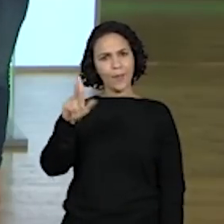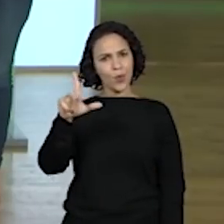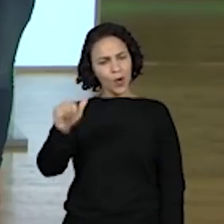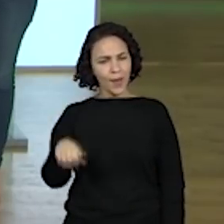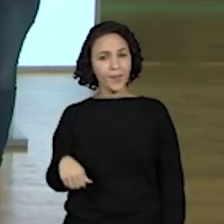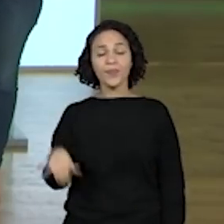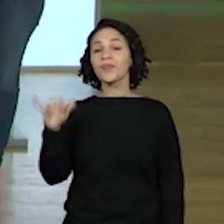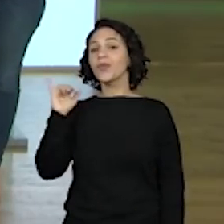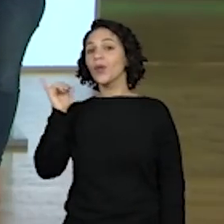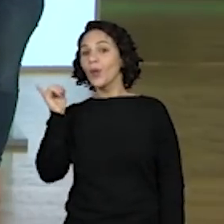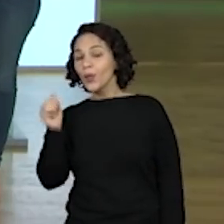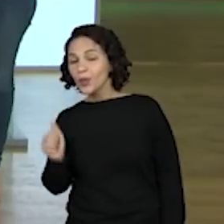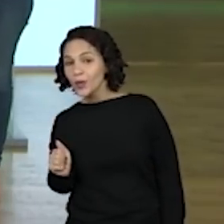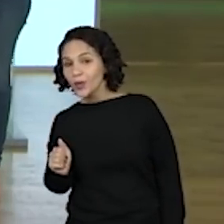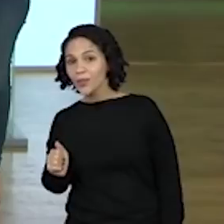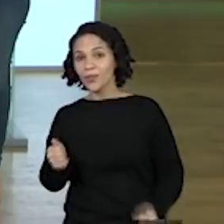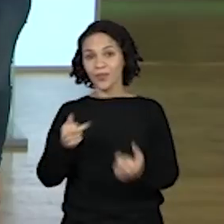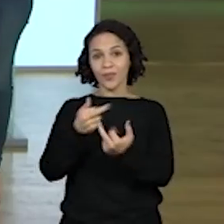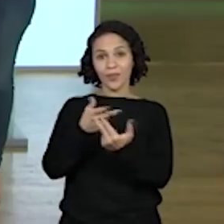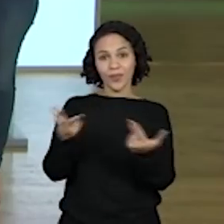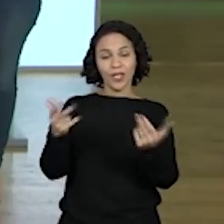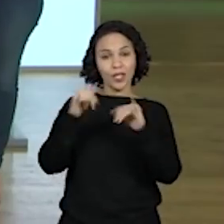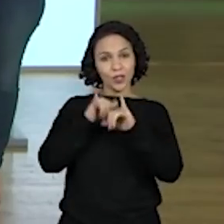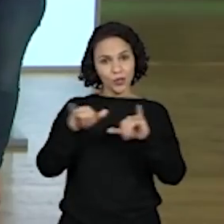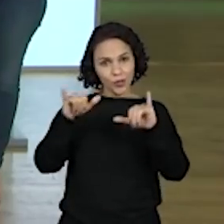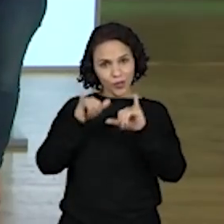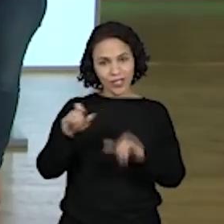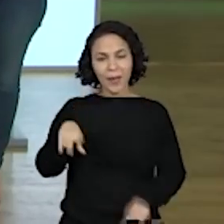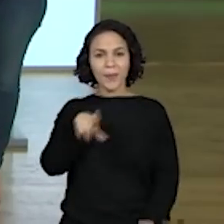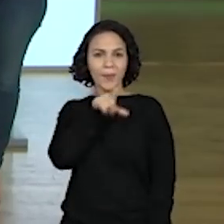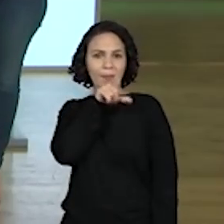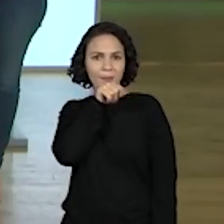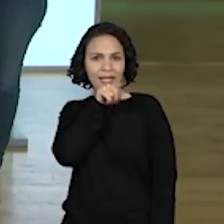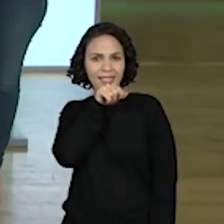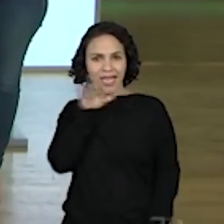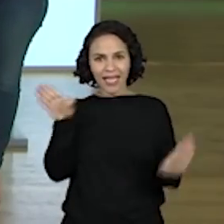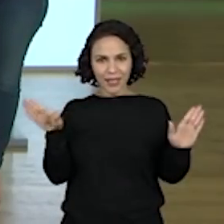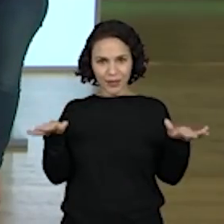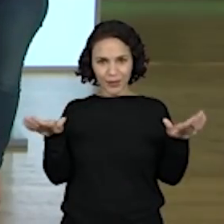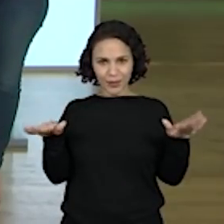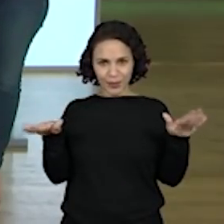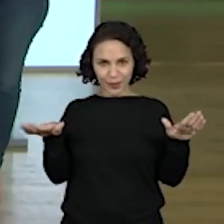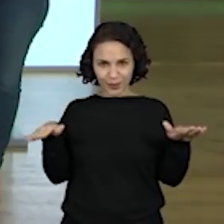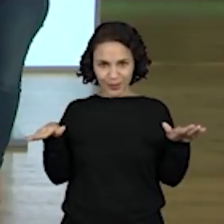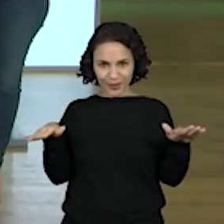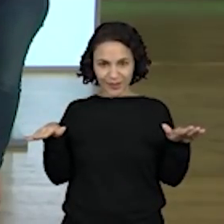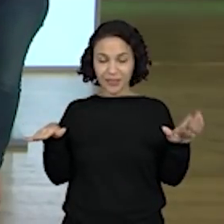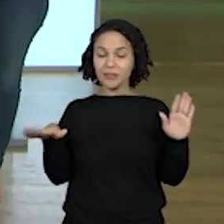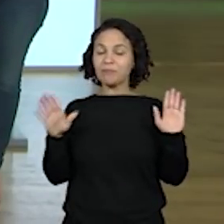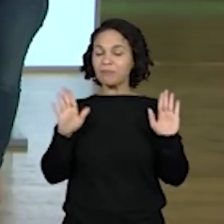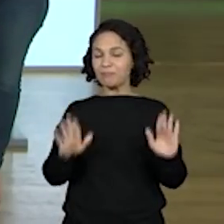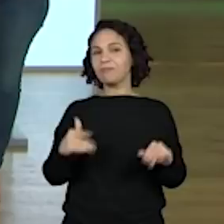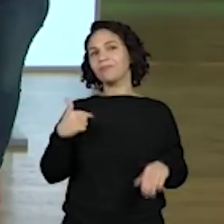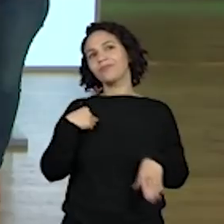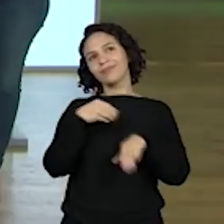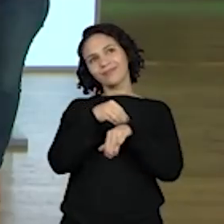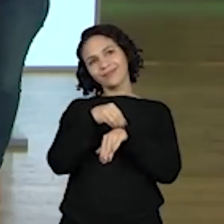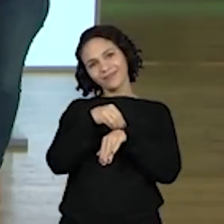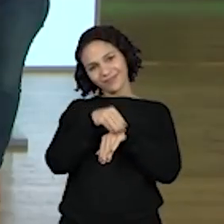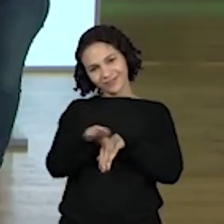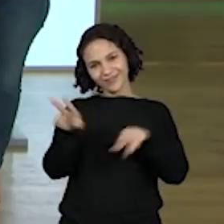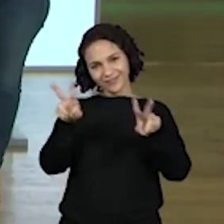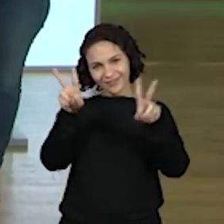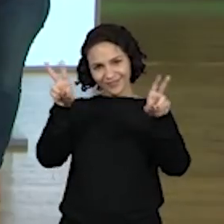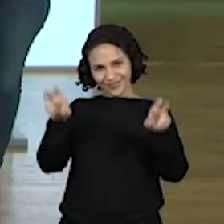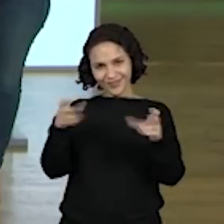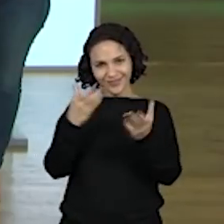notícia? Um rouxinol? Um passarinho? Então, a minha dica com o título da aula,